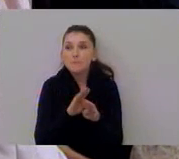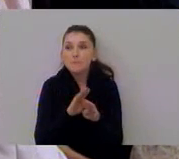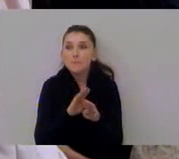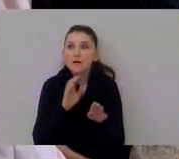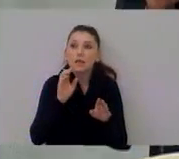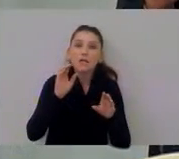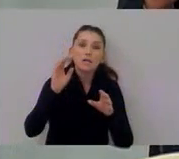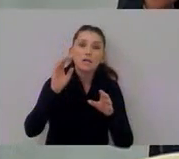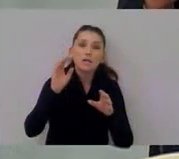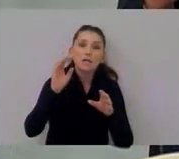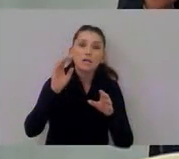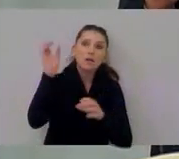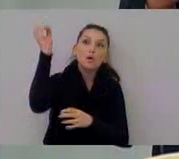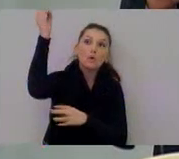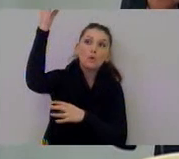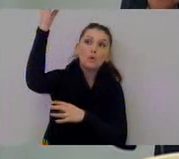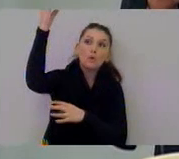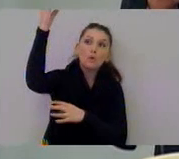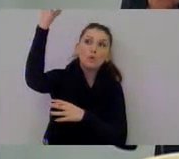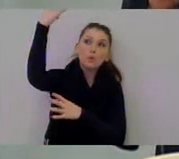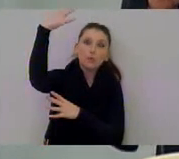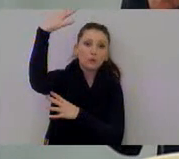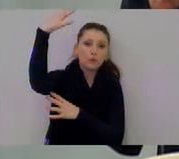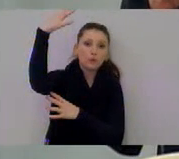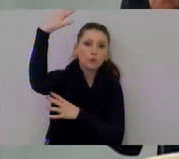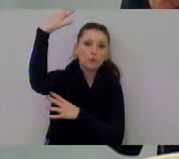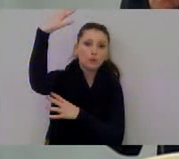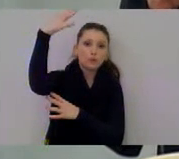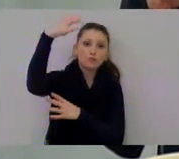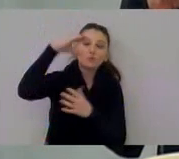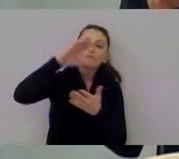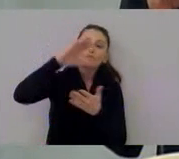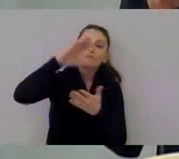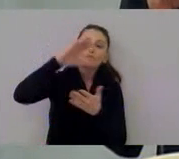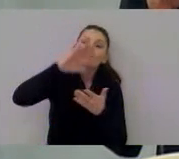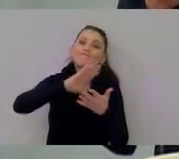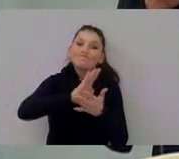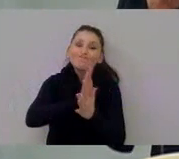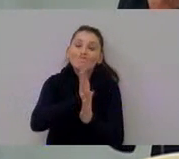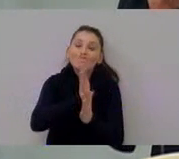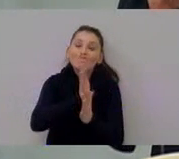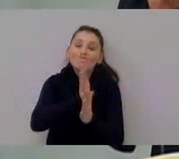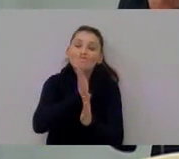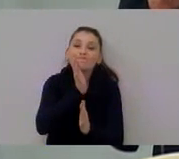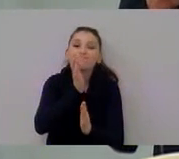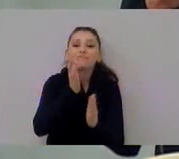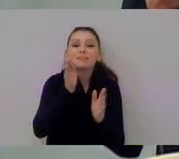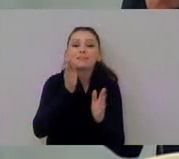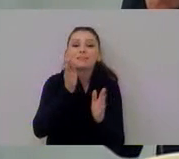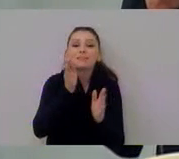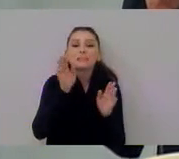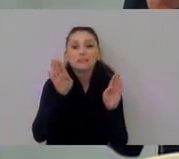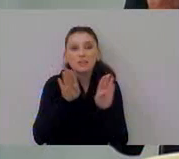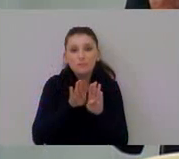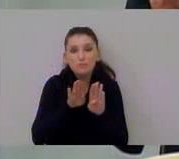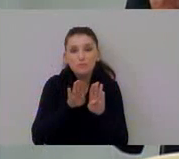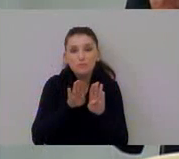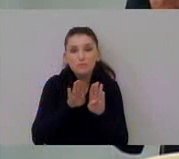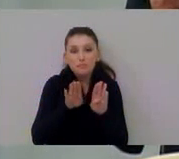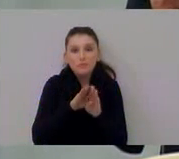fiz um requerimento pedindo que a Prefeitura Municipal